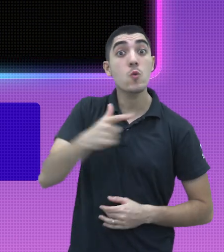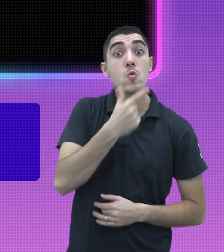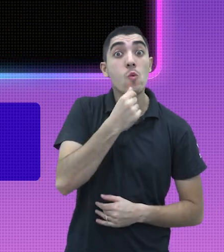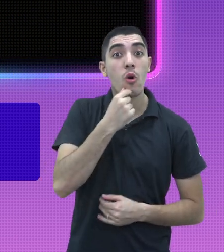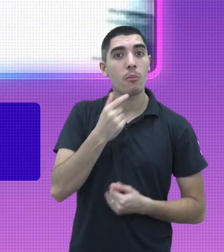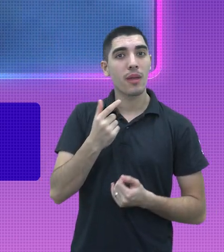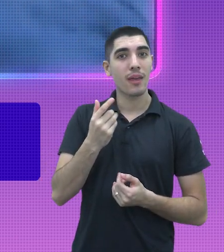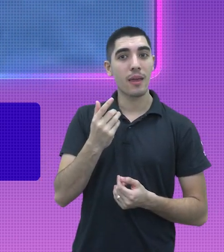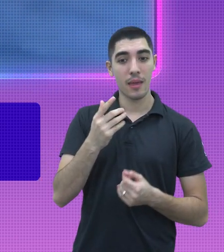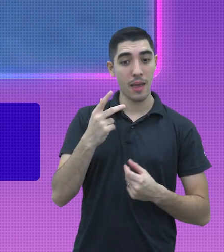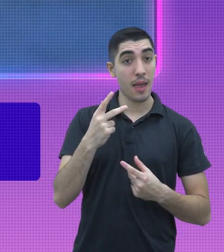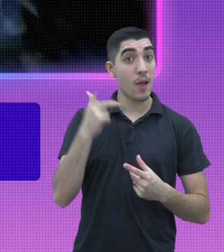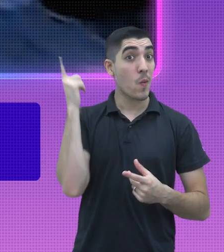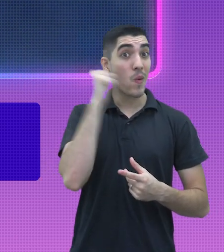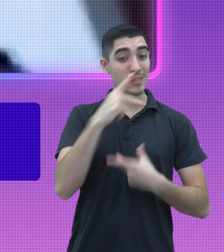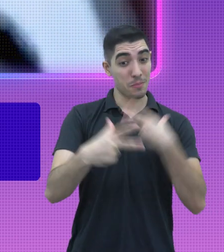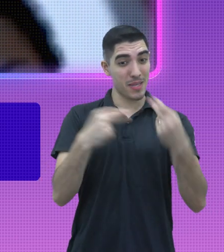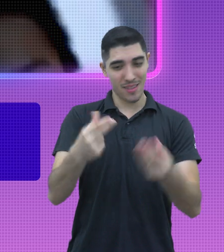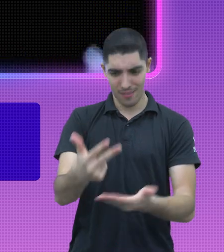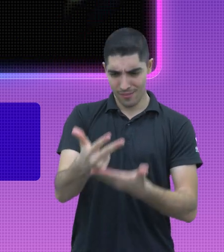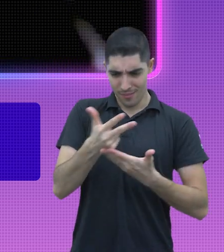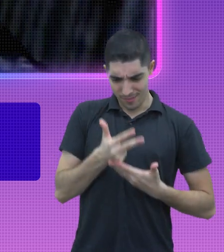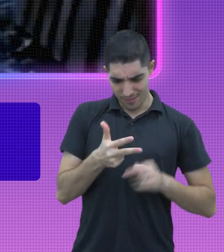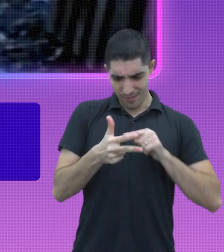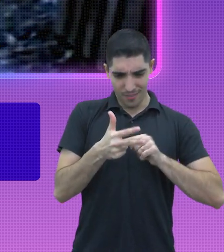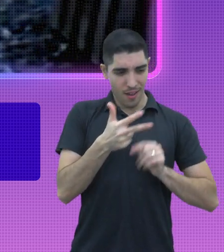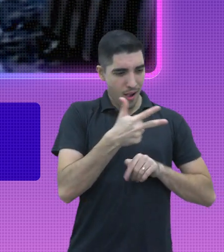uma câmera, ele...